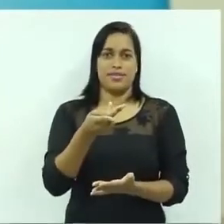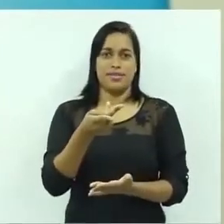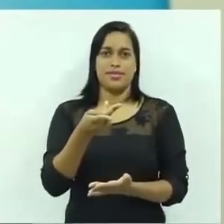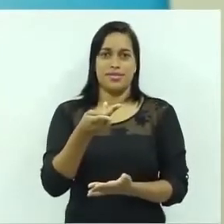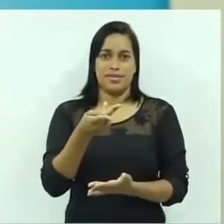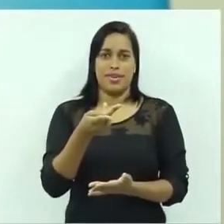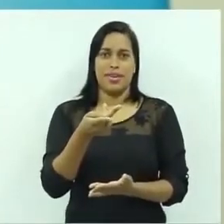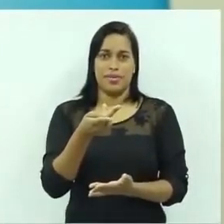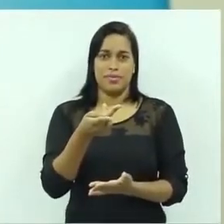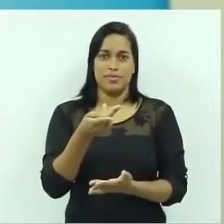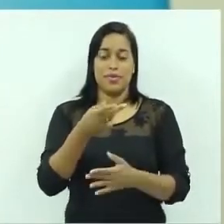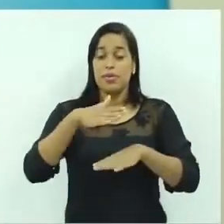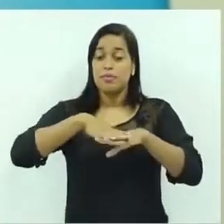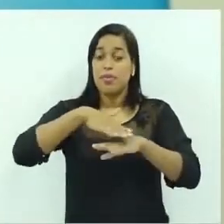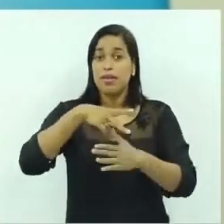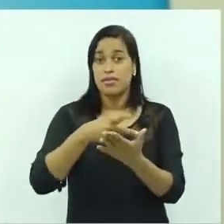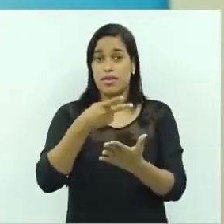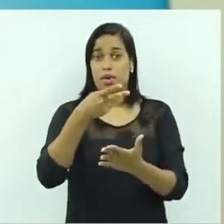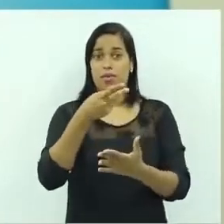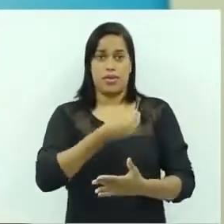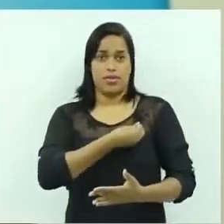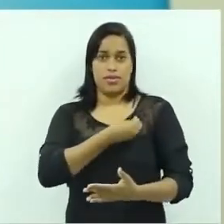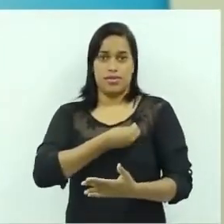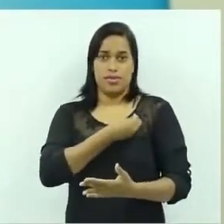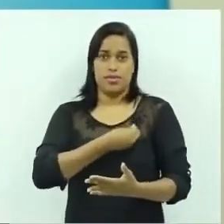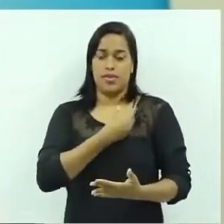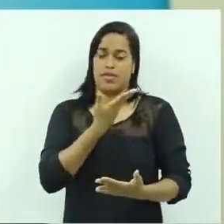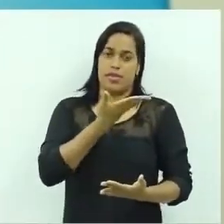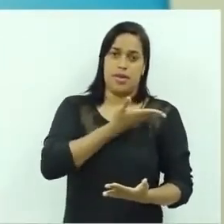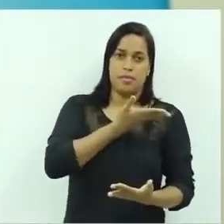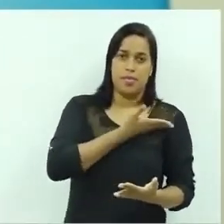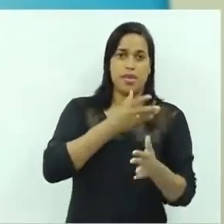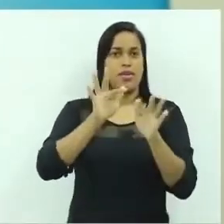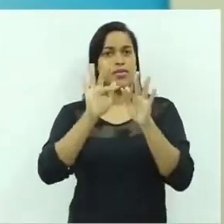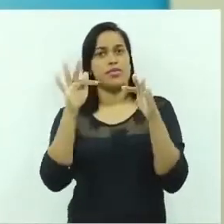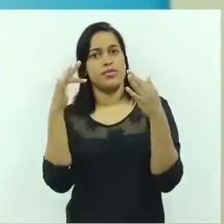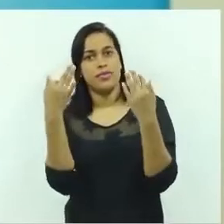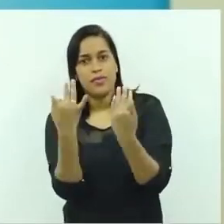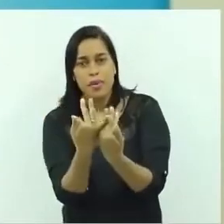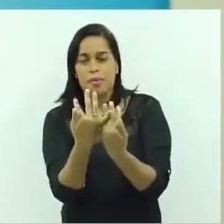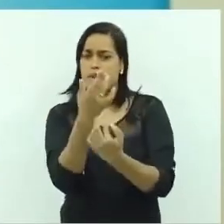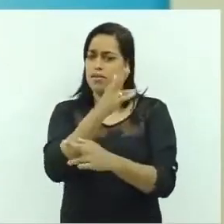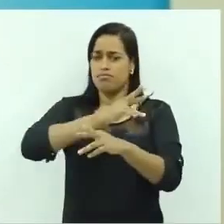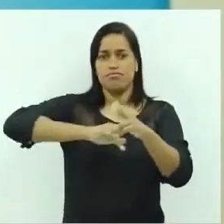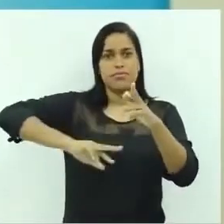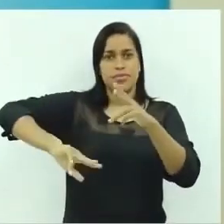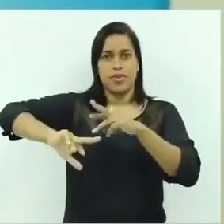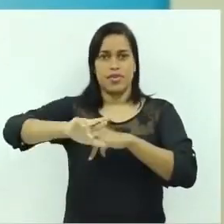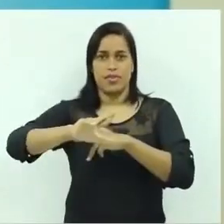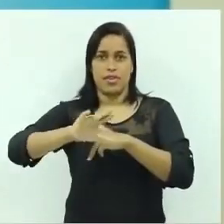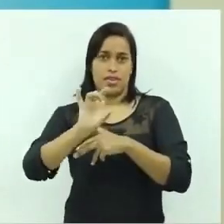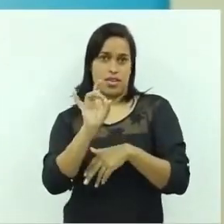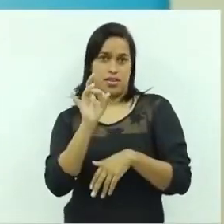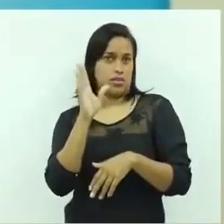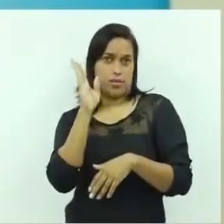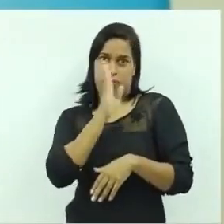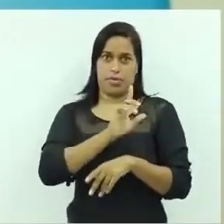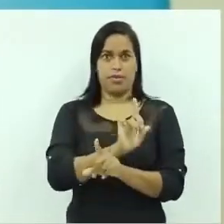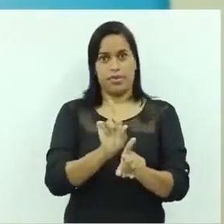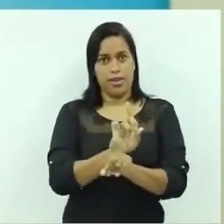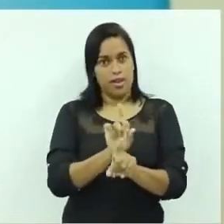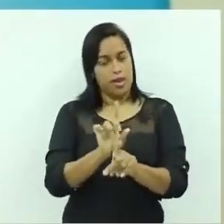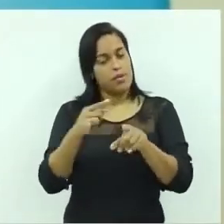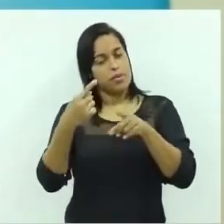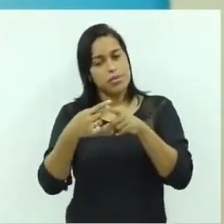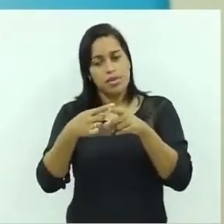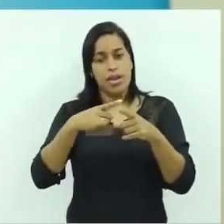que mais vai acontecer na sua vida, entre amigos, familiares, etc., e não por maldade das pessoas, mas o que